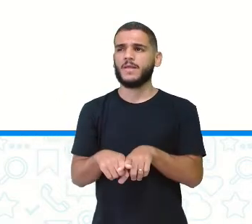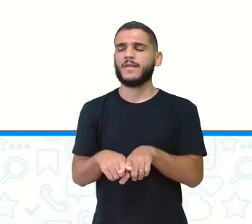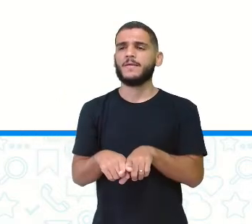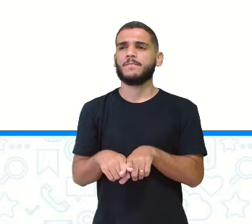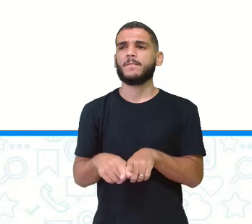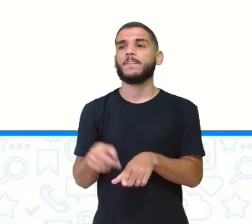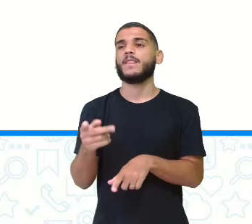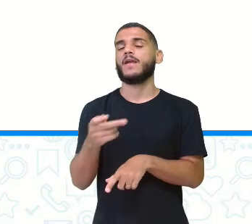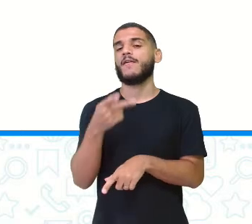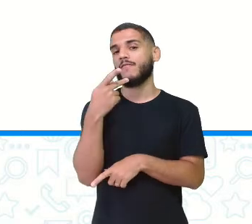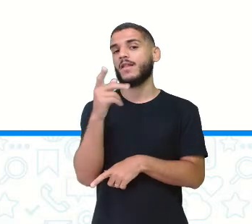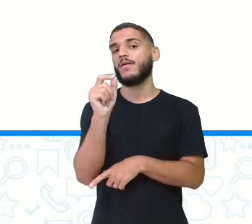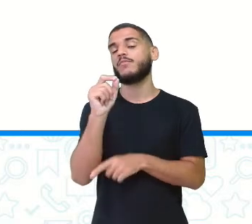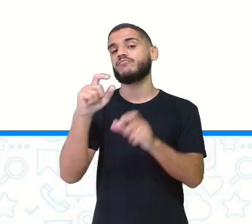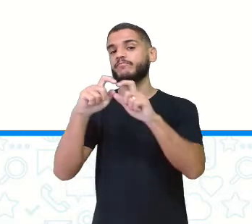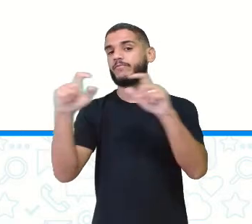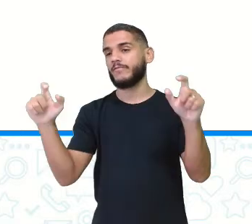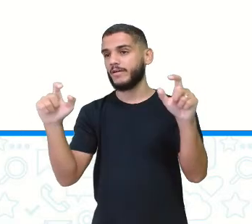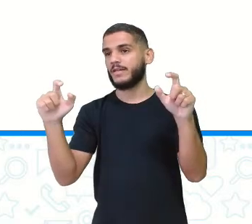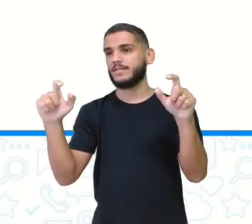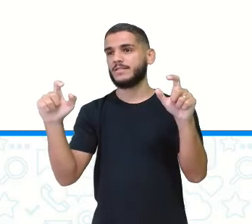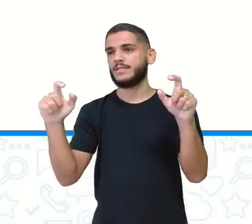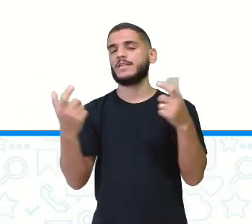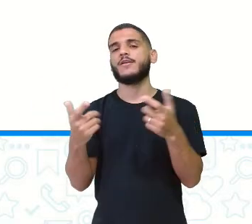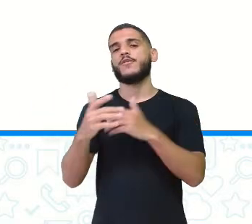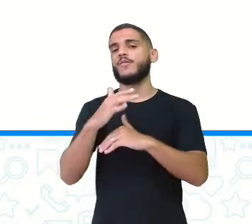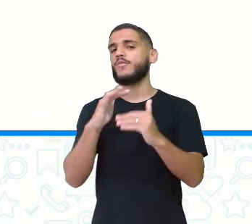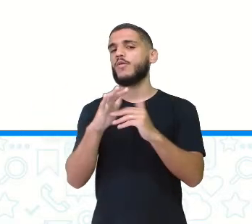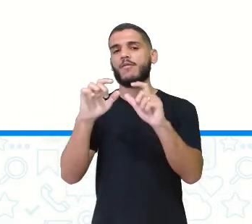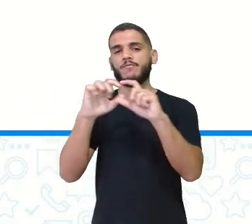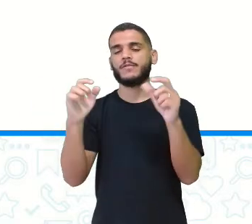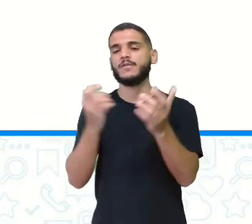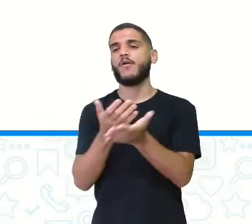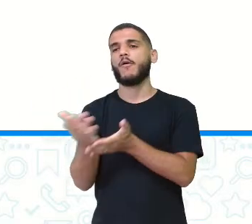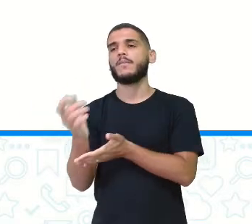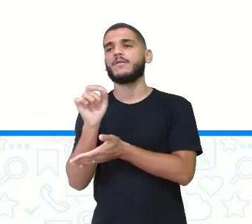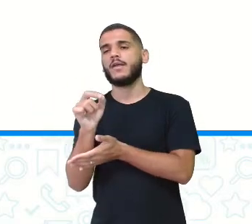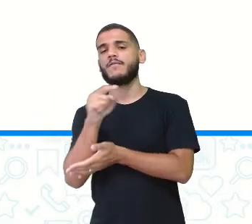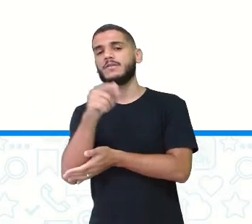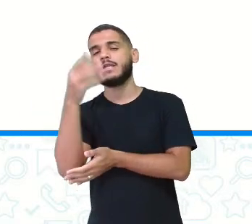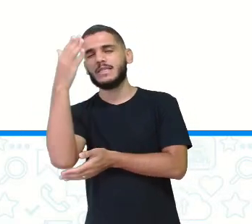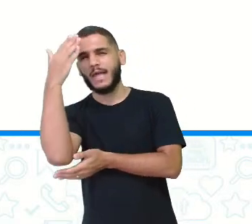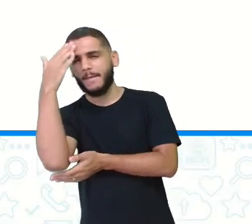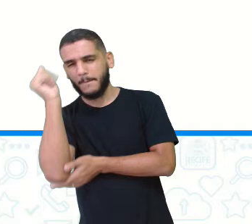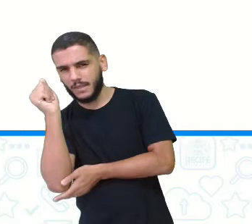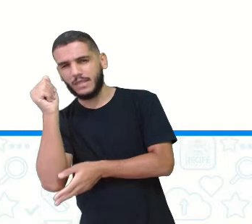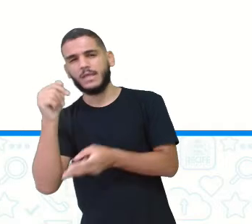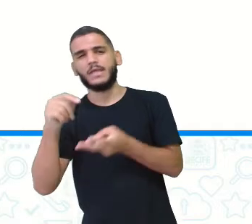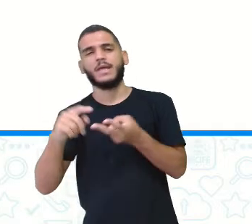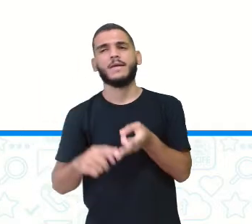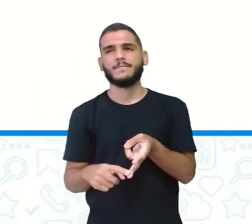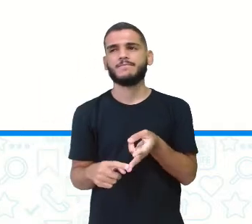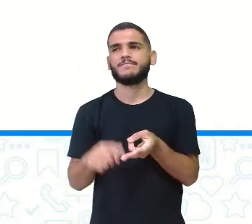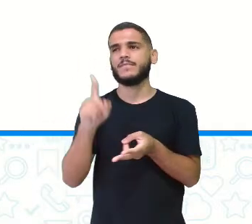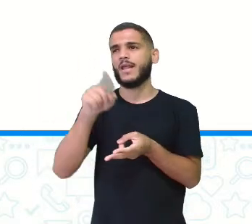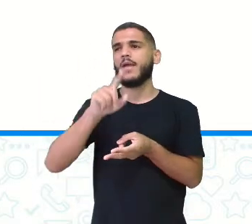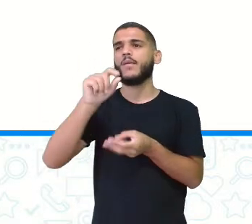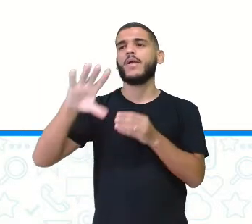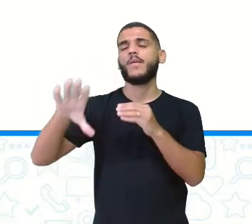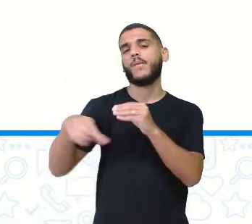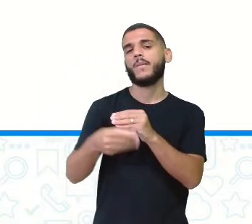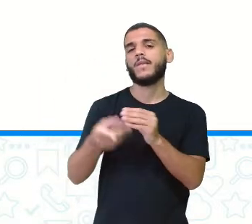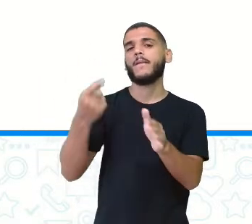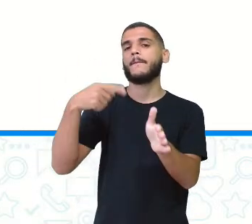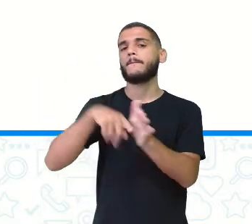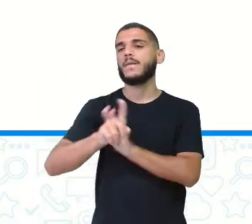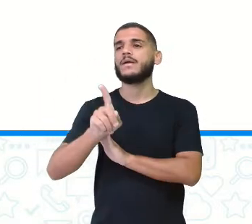Por falar nessa frase, as frases iniciadas por "você sabia" são completadas